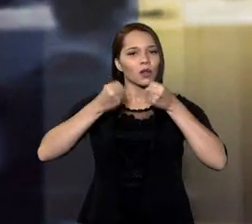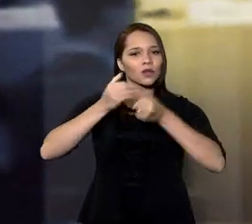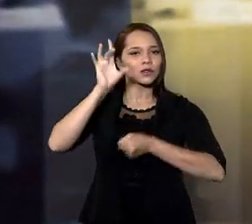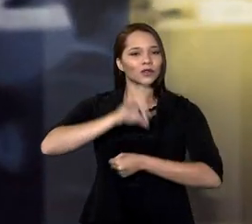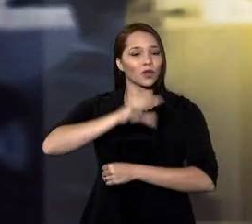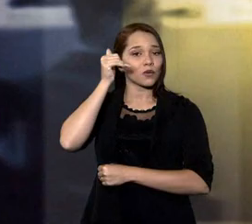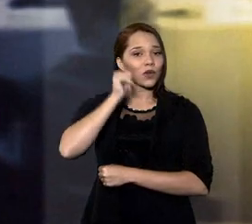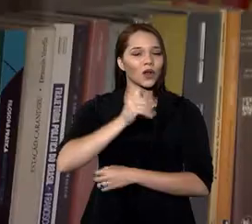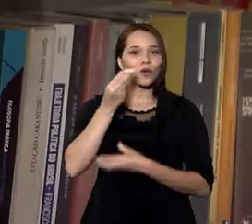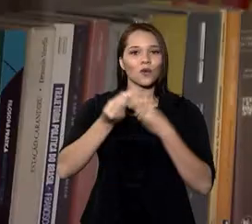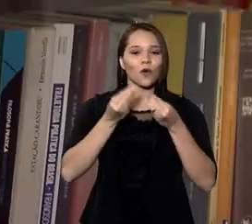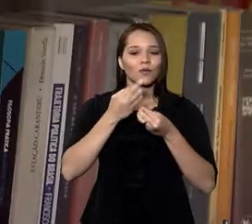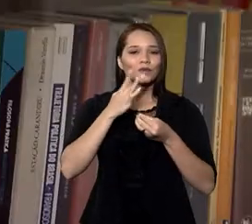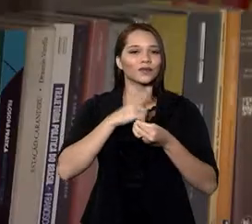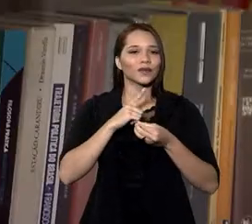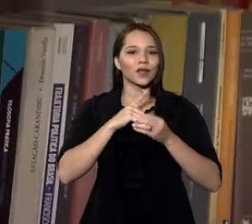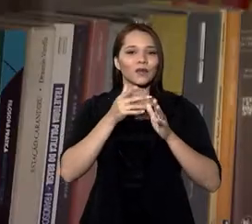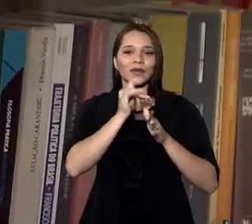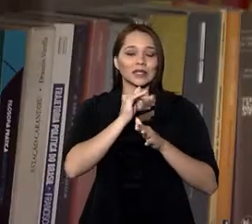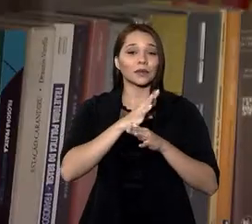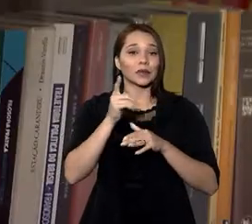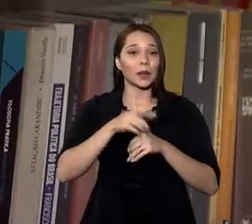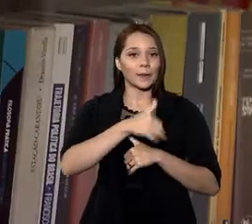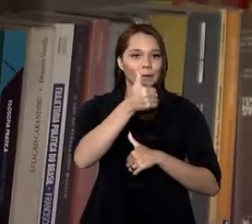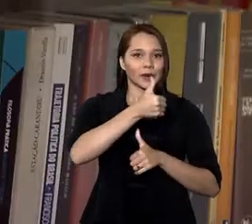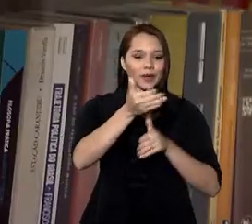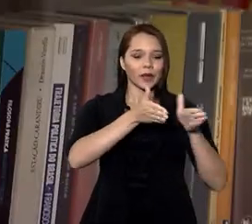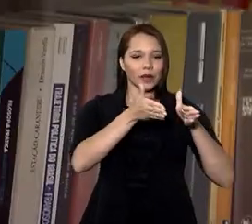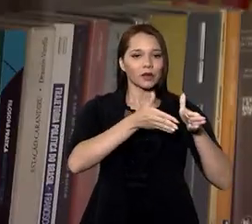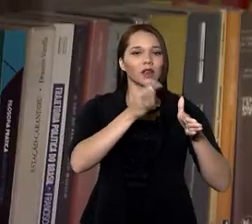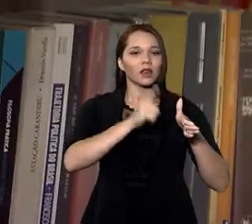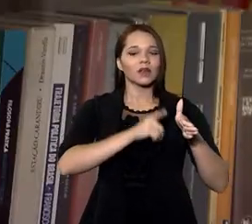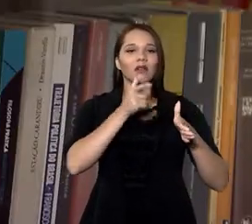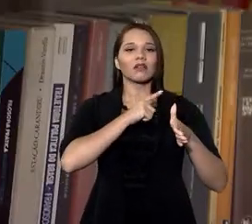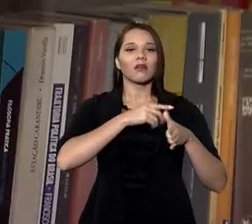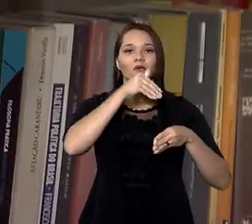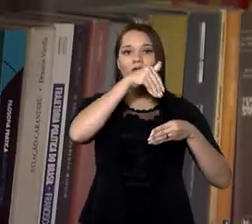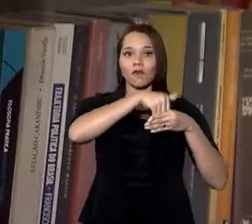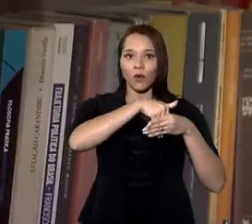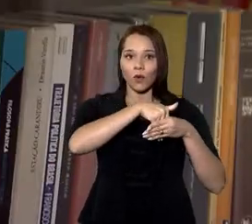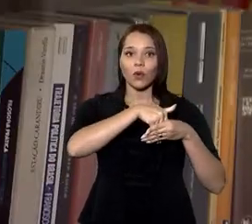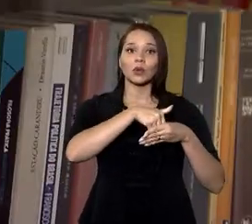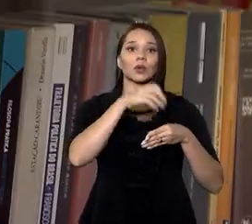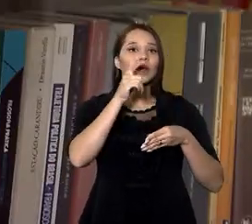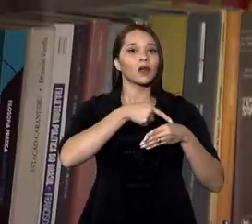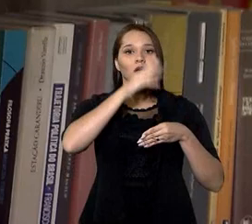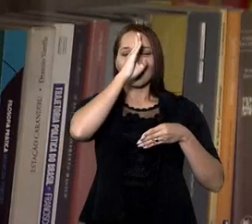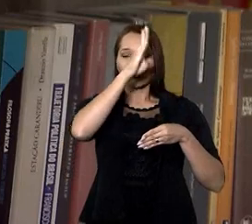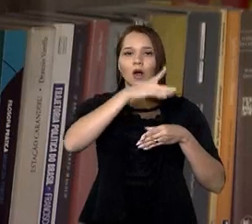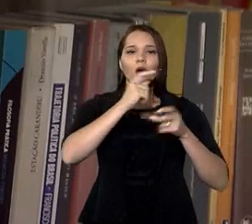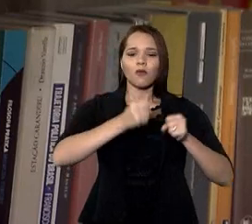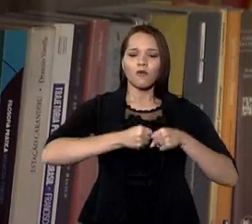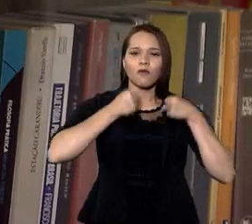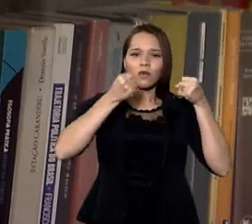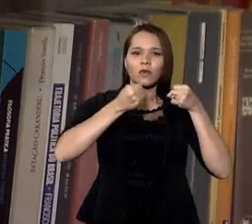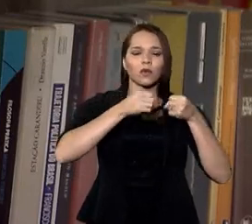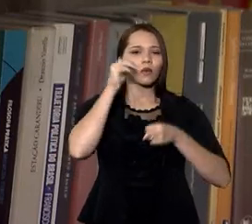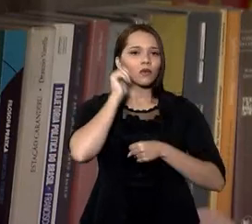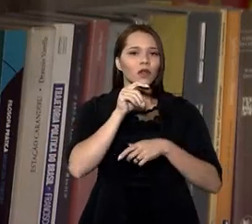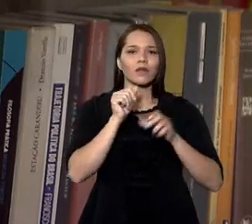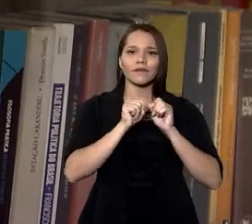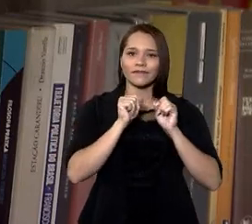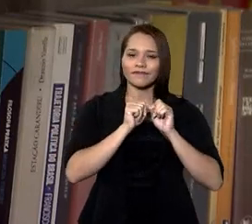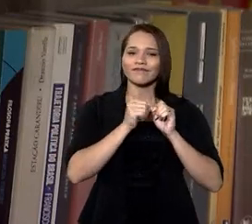através de ondas então você tem essa primeira onda no qual o voto é a grande reivindicação que as mulheres fazem